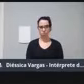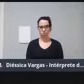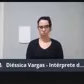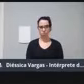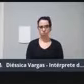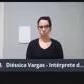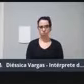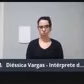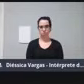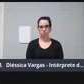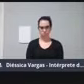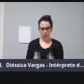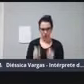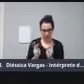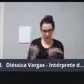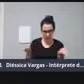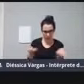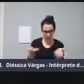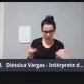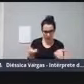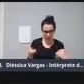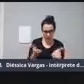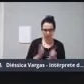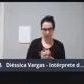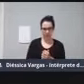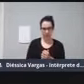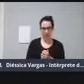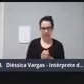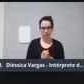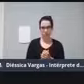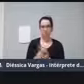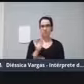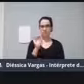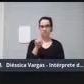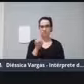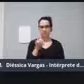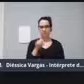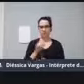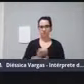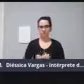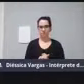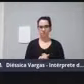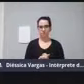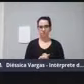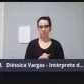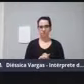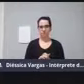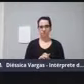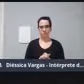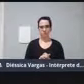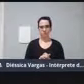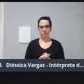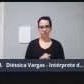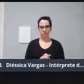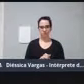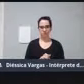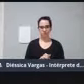Está sem áudio. Ok, agora? Liga o teu microfone, Andréia. Ele está ligado.